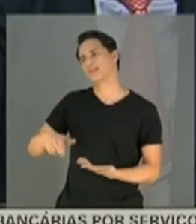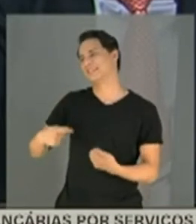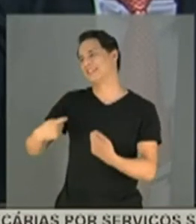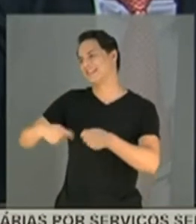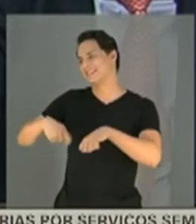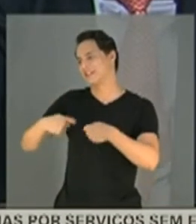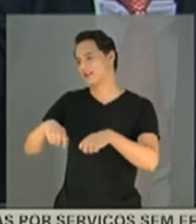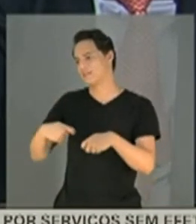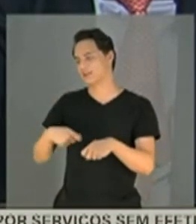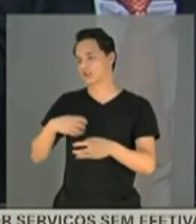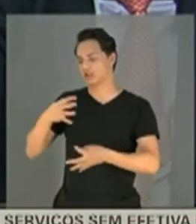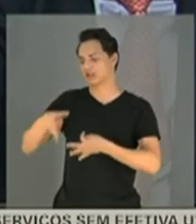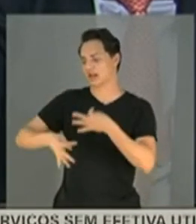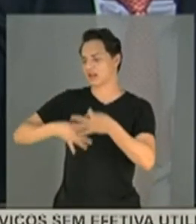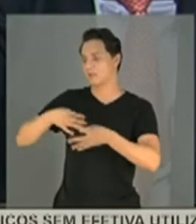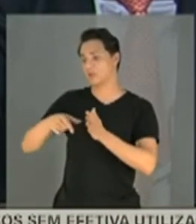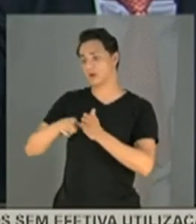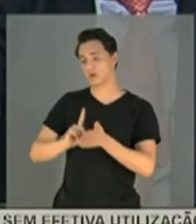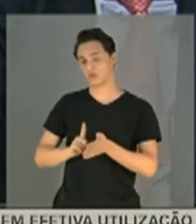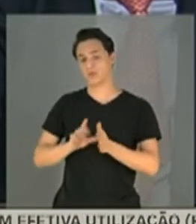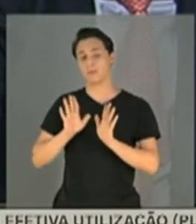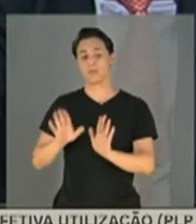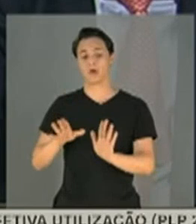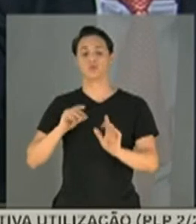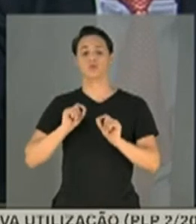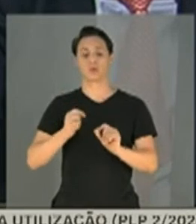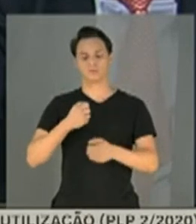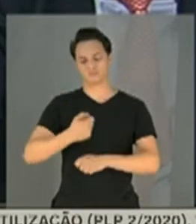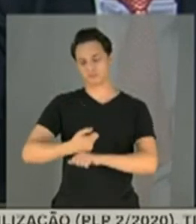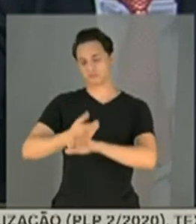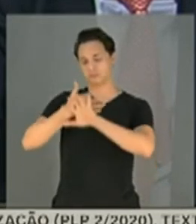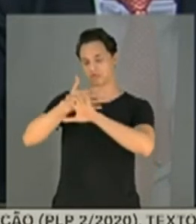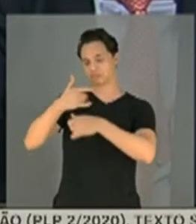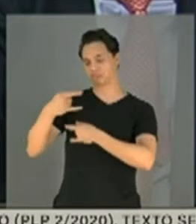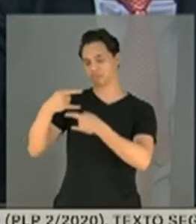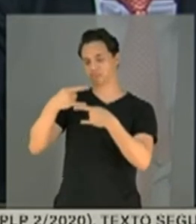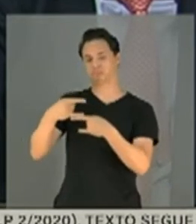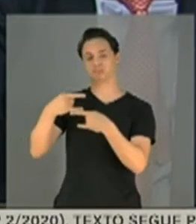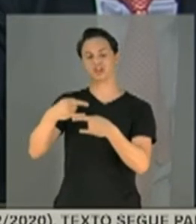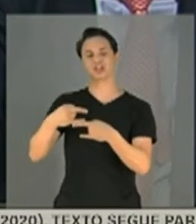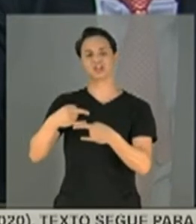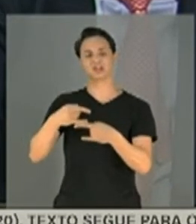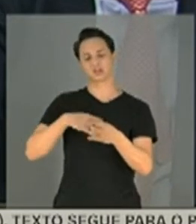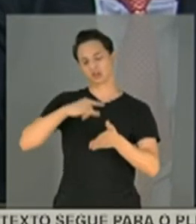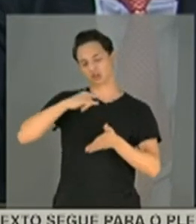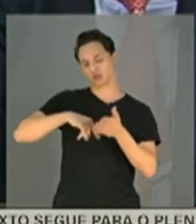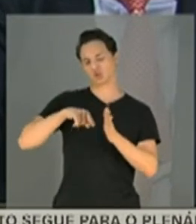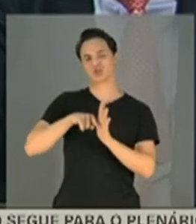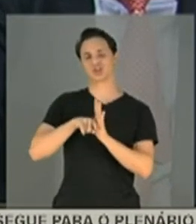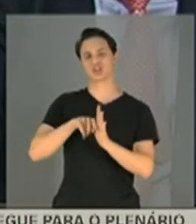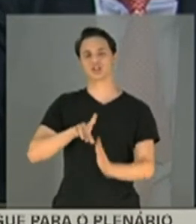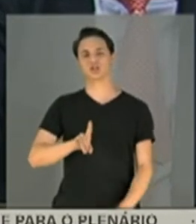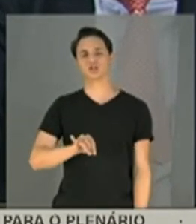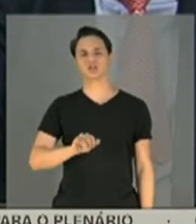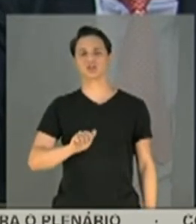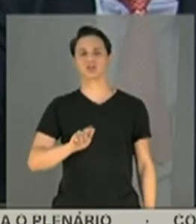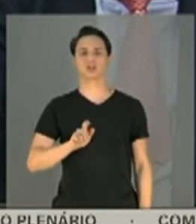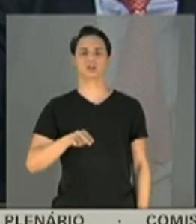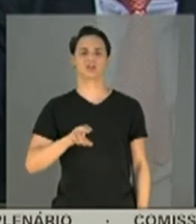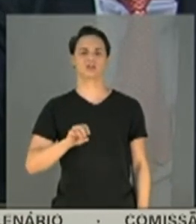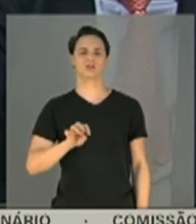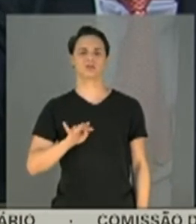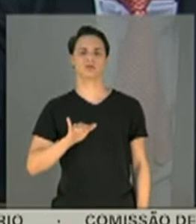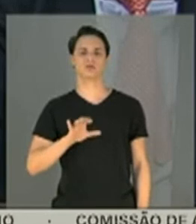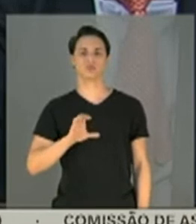o tratamento preventivo, mas um diagnóstico que pudesse orientar o paciente, no